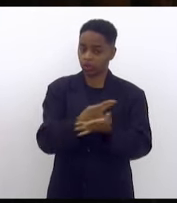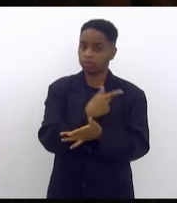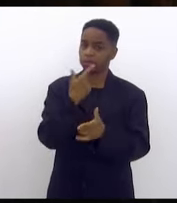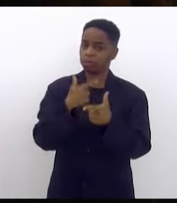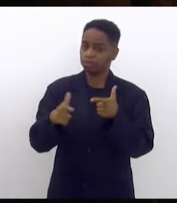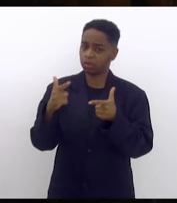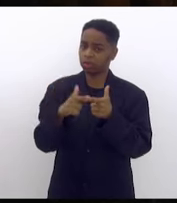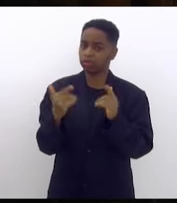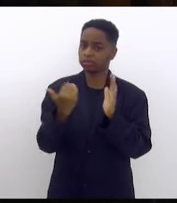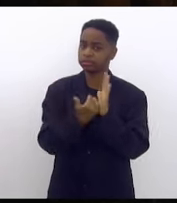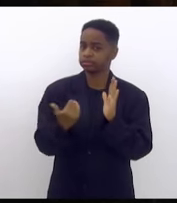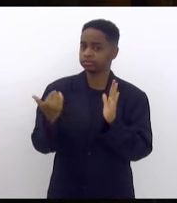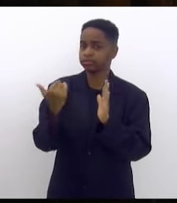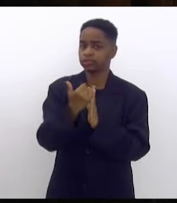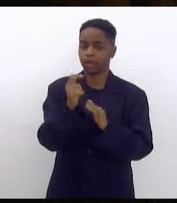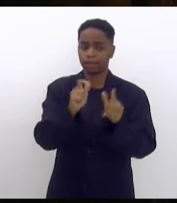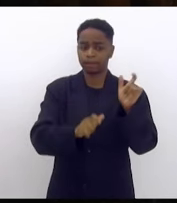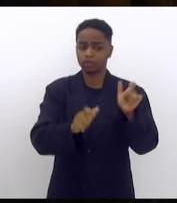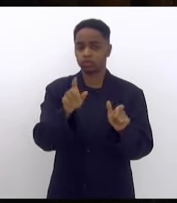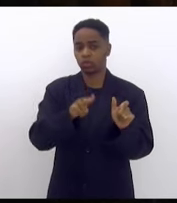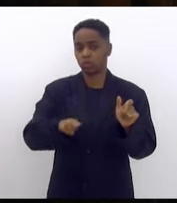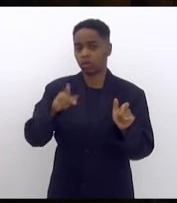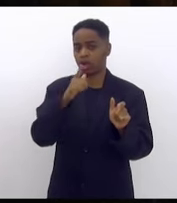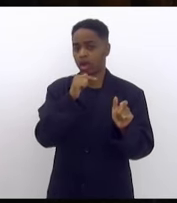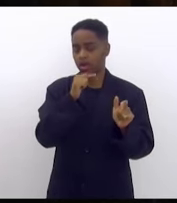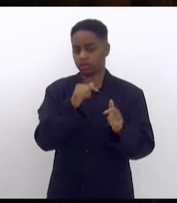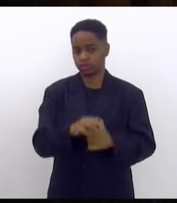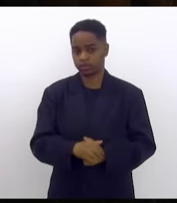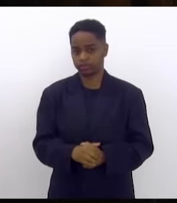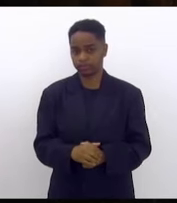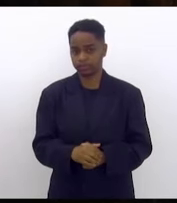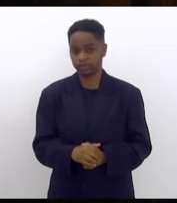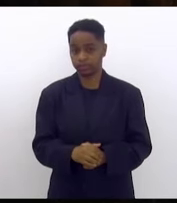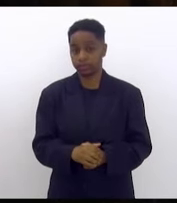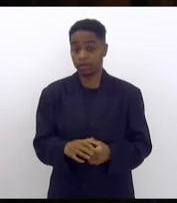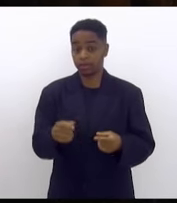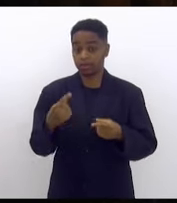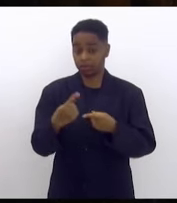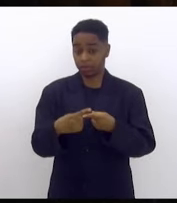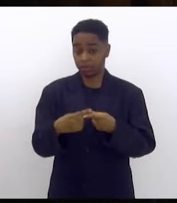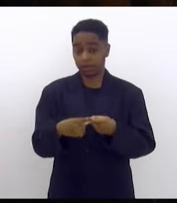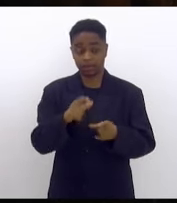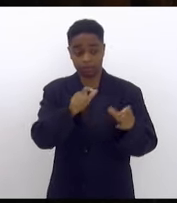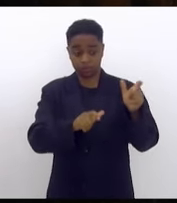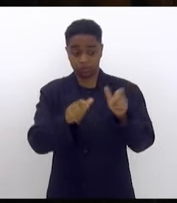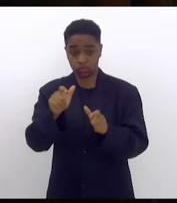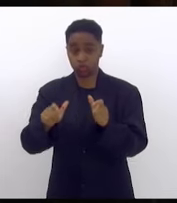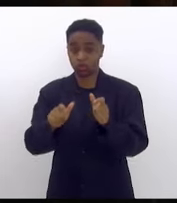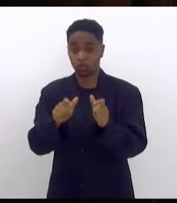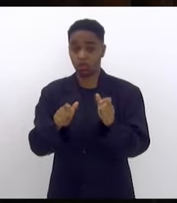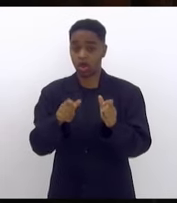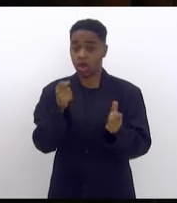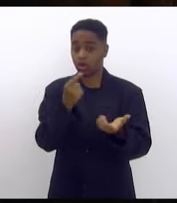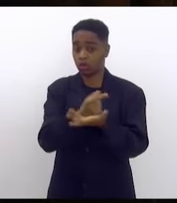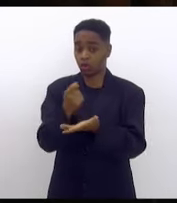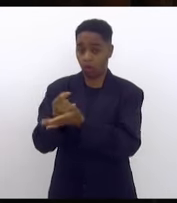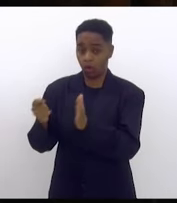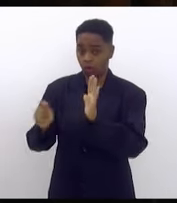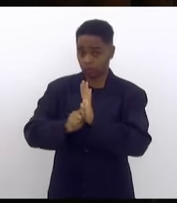problema para o consumidor de água. Os cracudos presidente Luiz Paulo Corrêa da